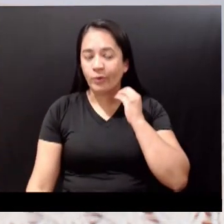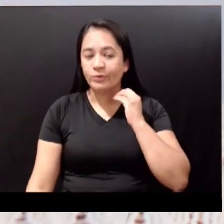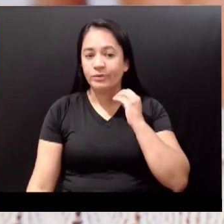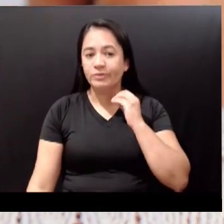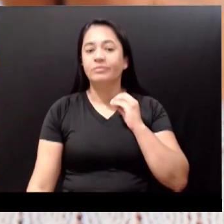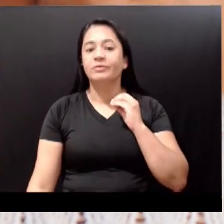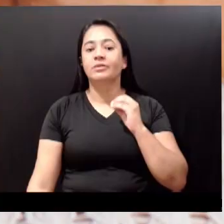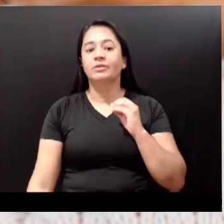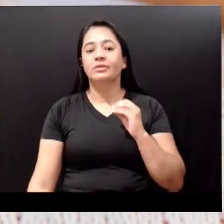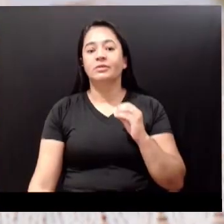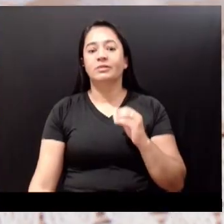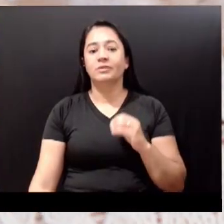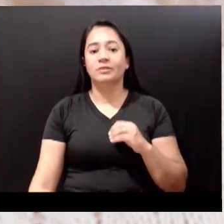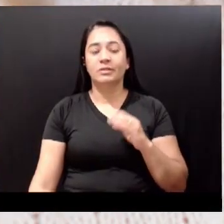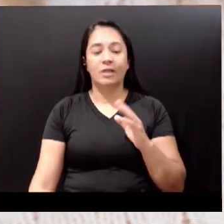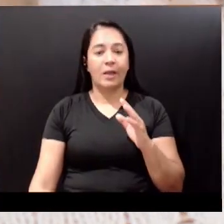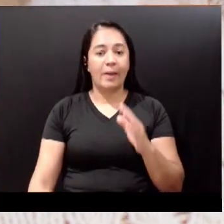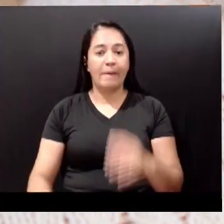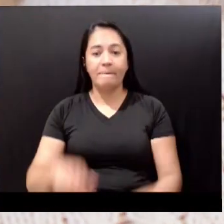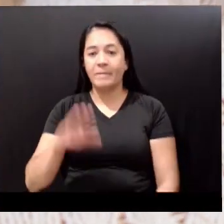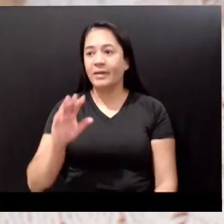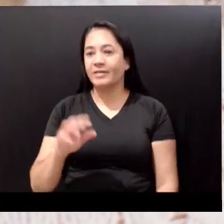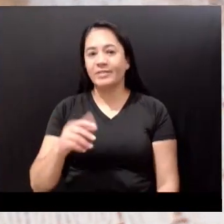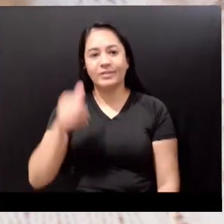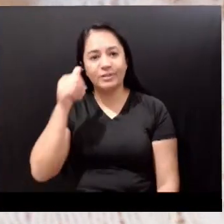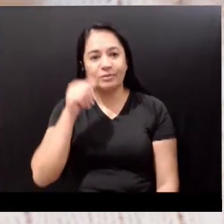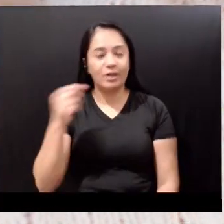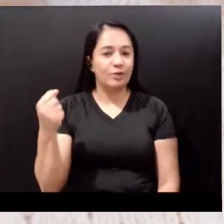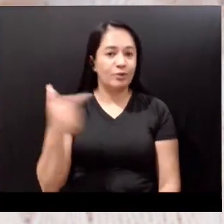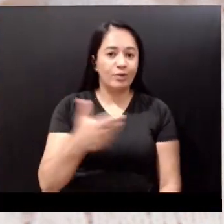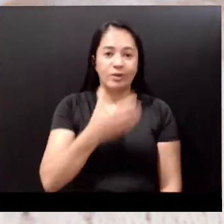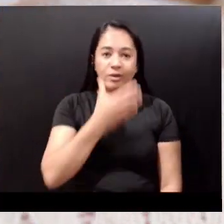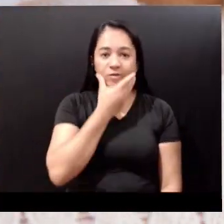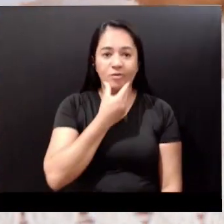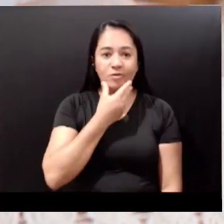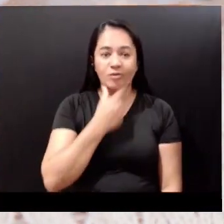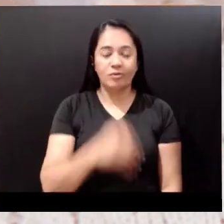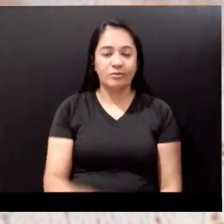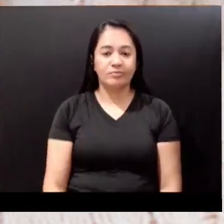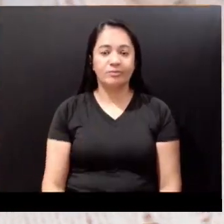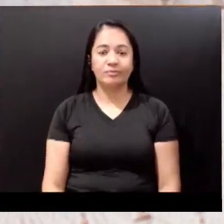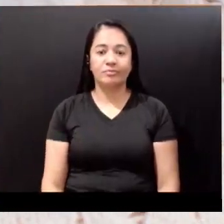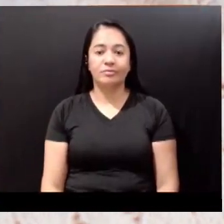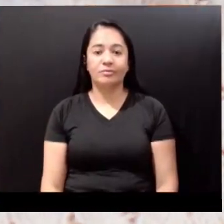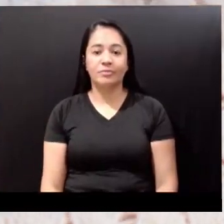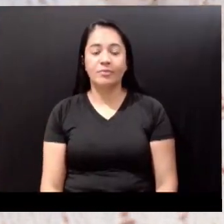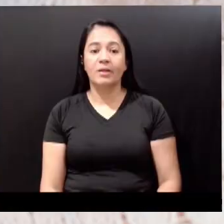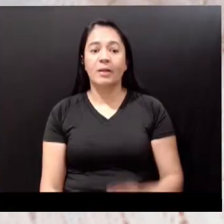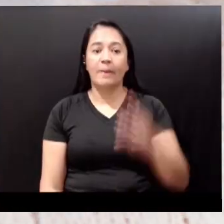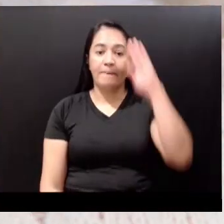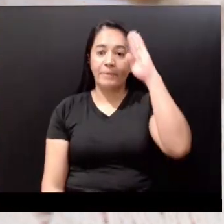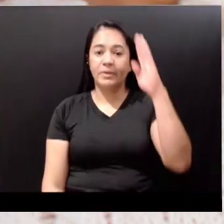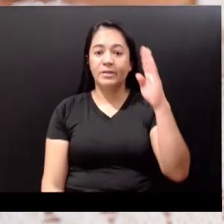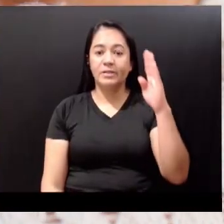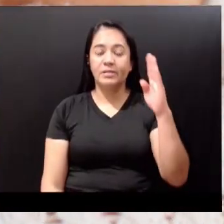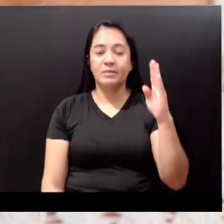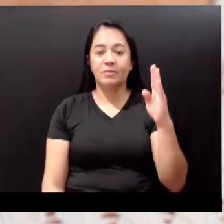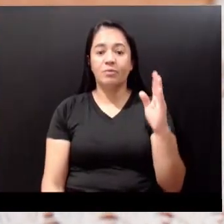A fibromialgia é muito mais frequente em mulheres do que em homens. E é muito mais frequente nos anos de